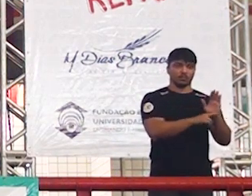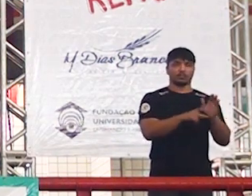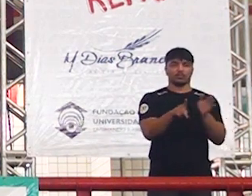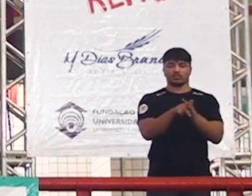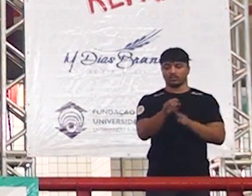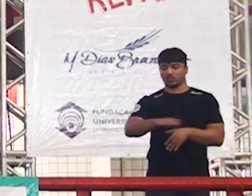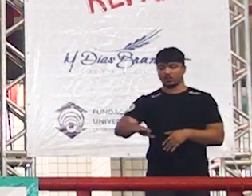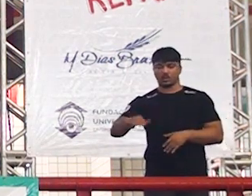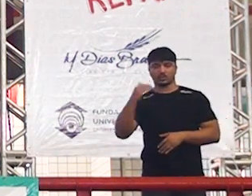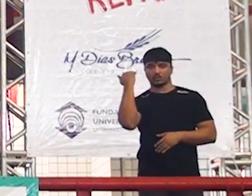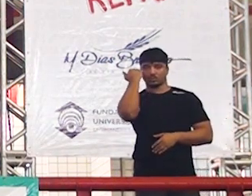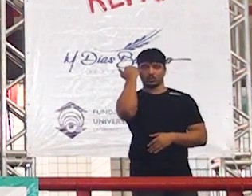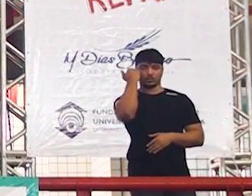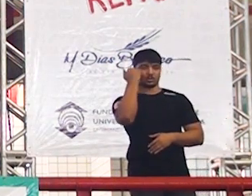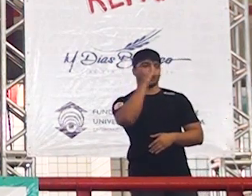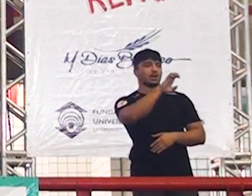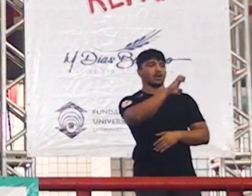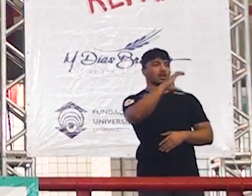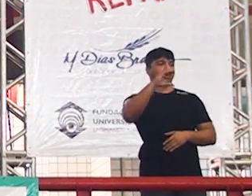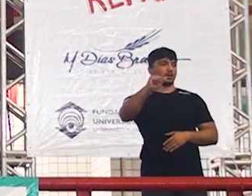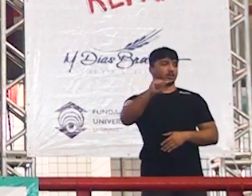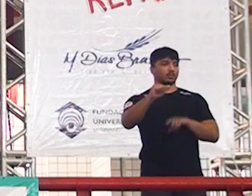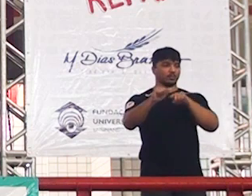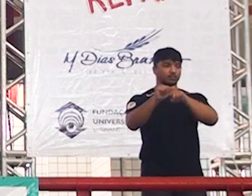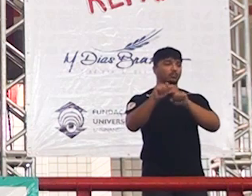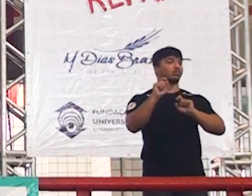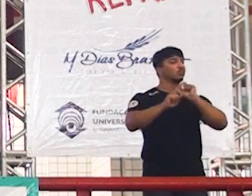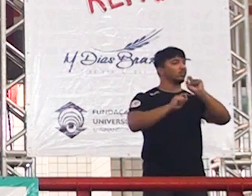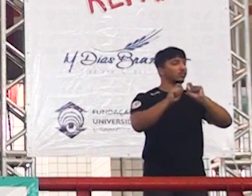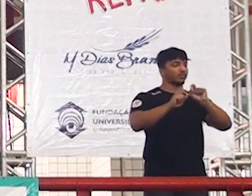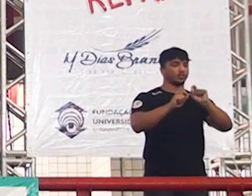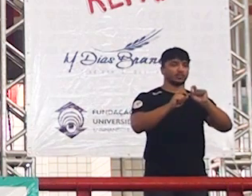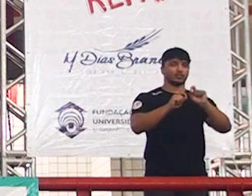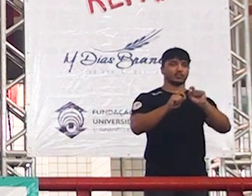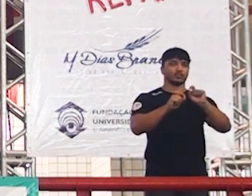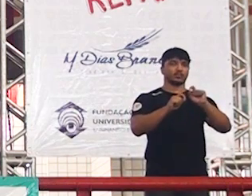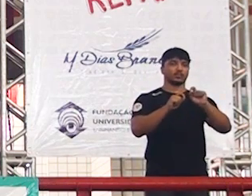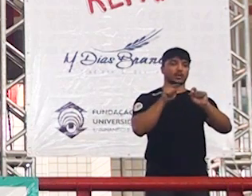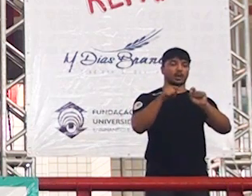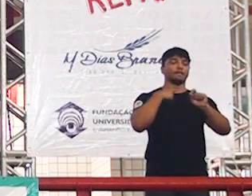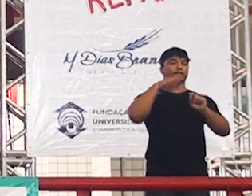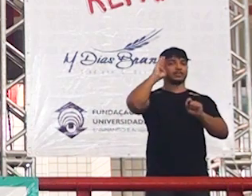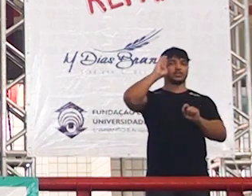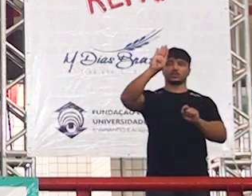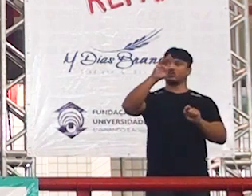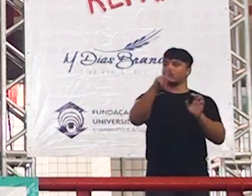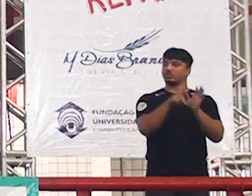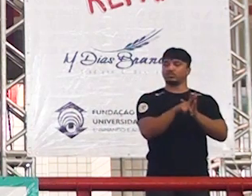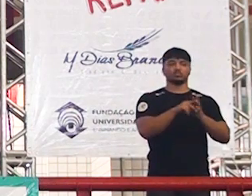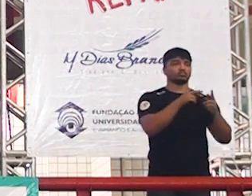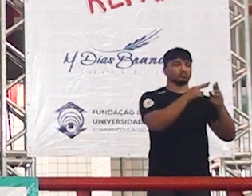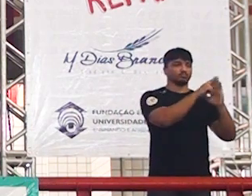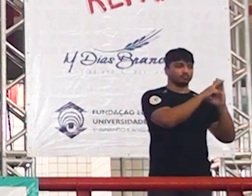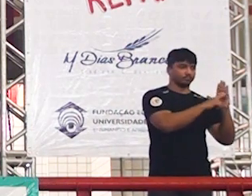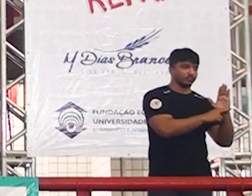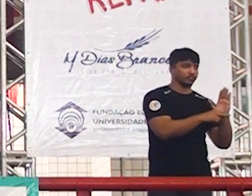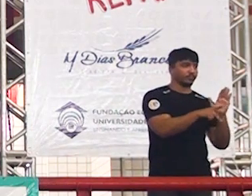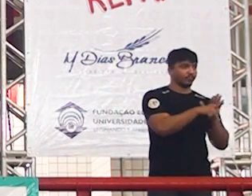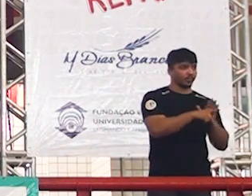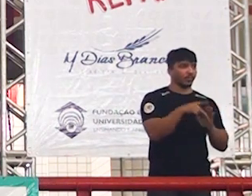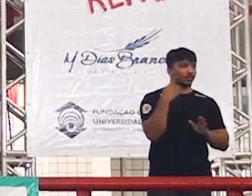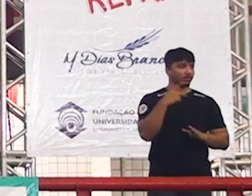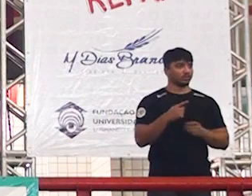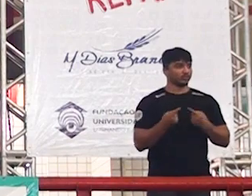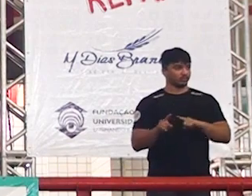o ECA. O ECA, o Estatuto, É o principal repertório para entrar na redação sobre isso aí,